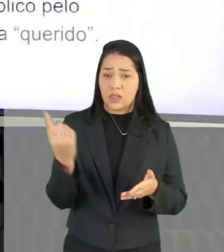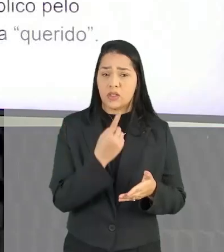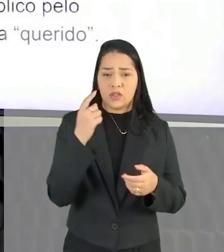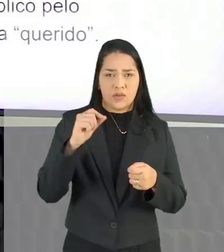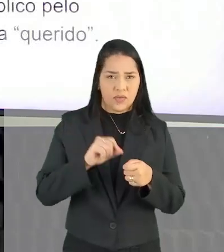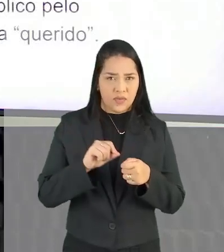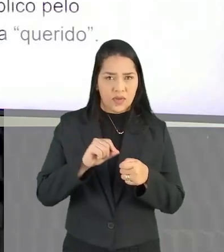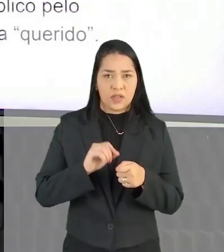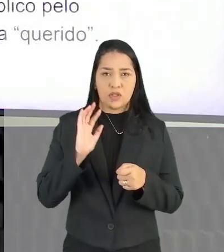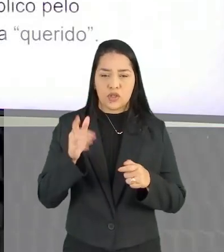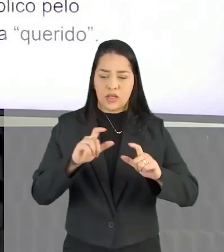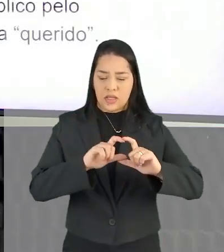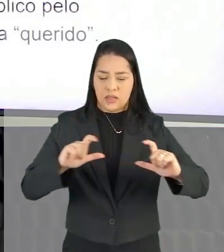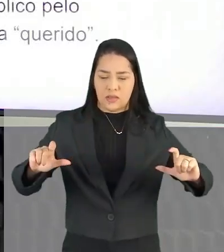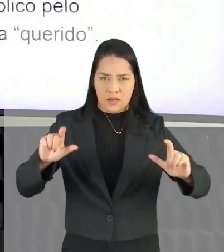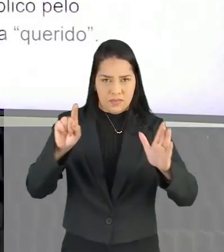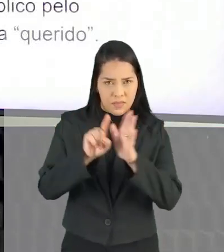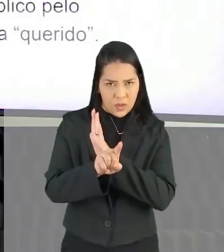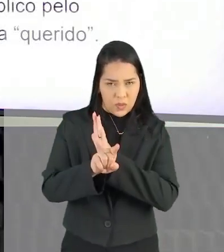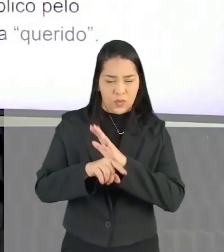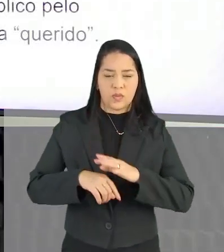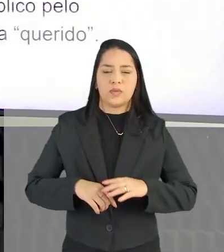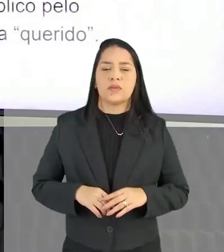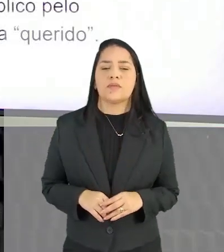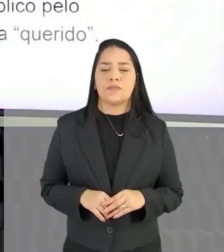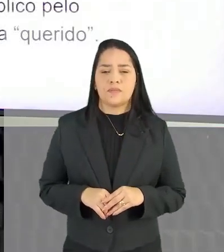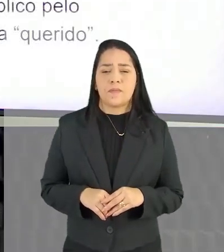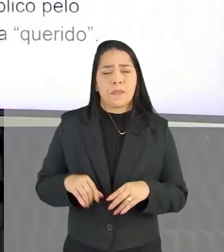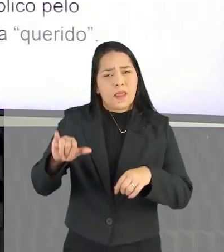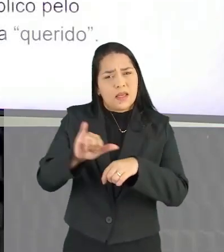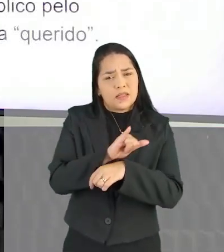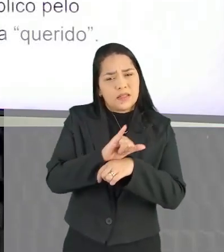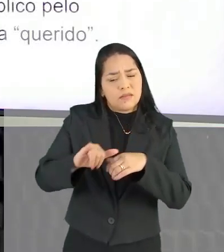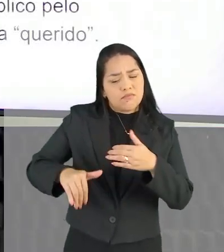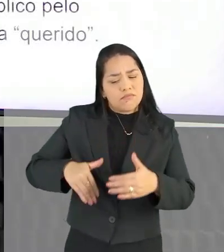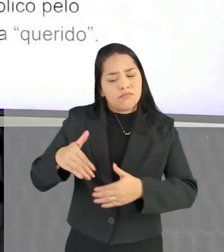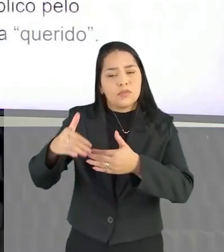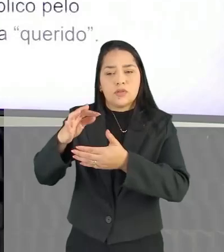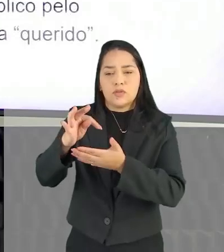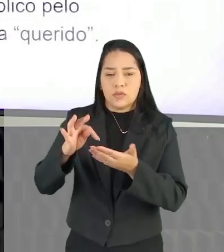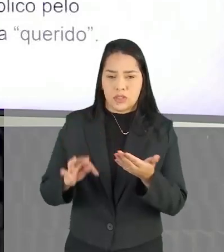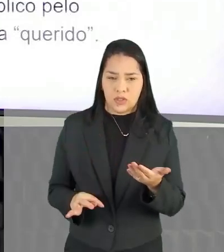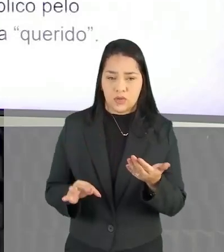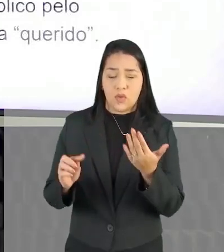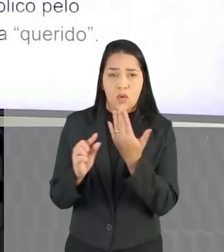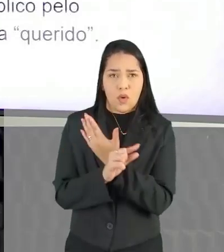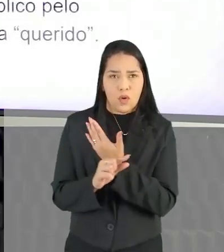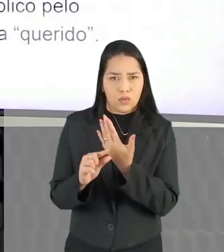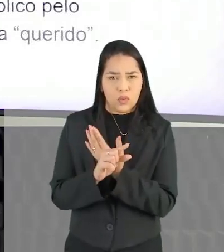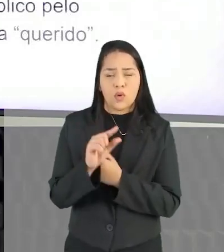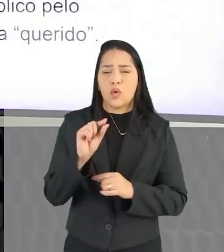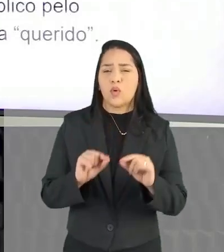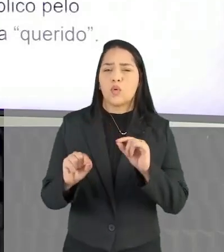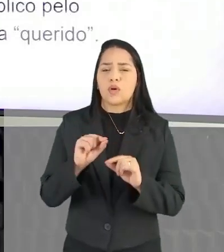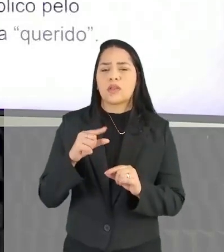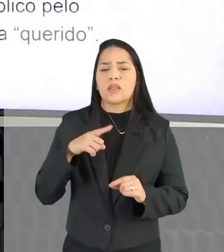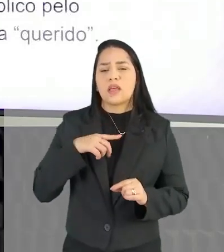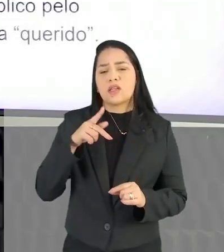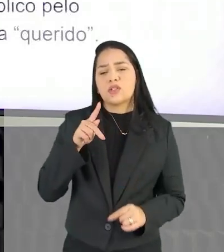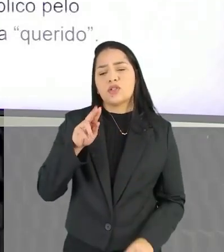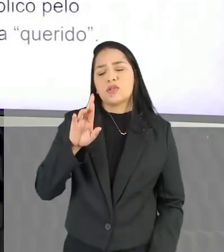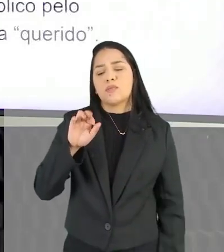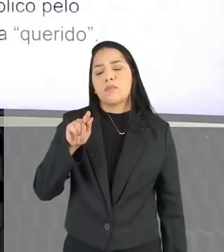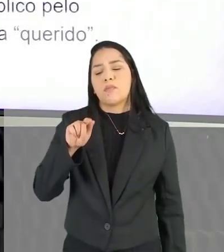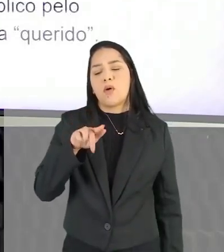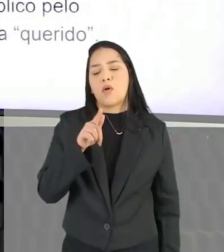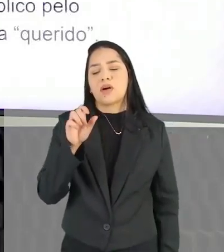vai chegar no enunciado da questão. Como estratégia de progressão do texto, quando a gente trata dessa questão de